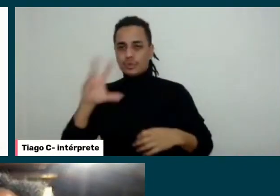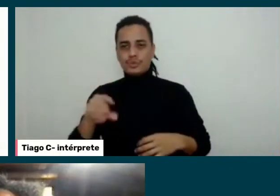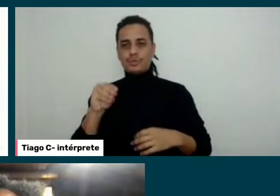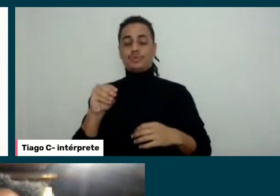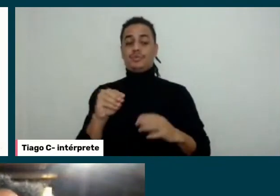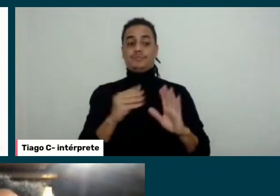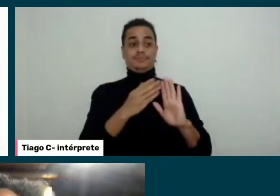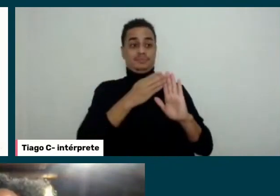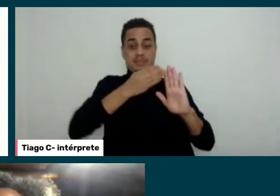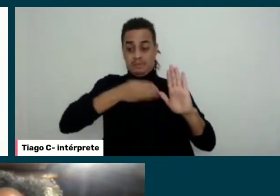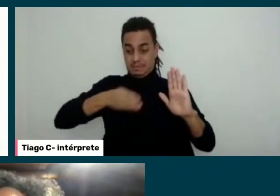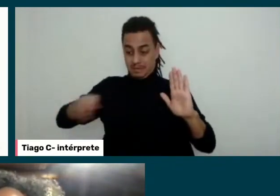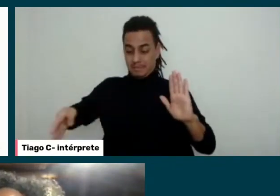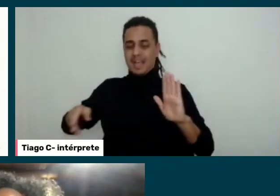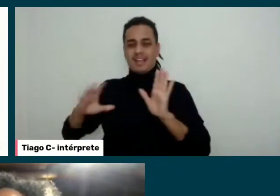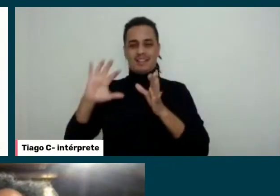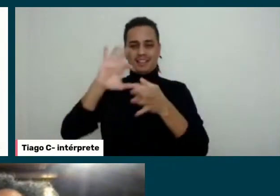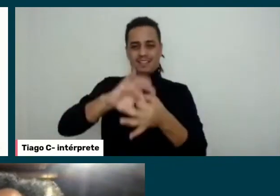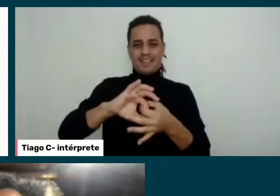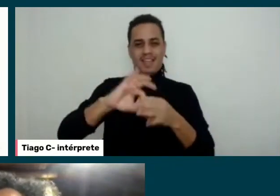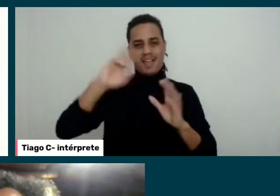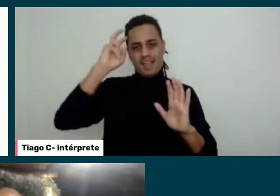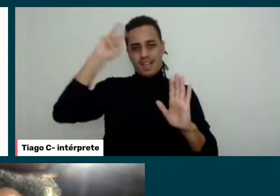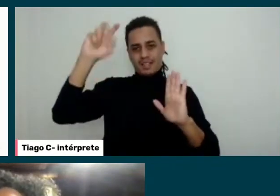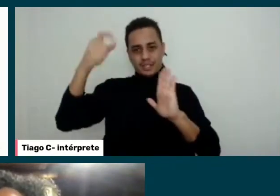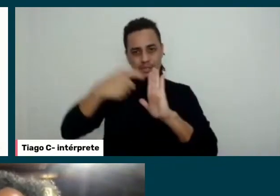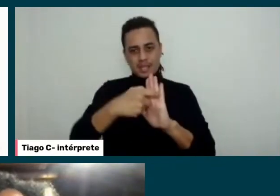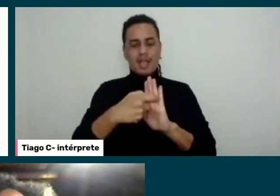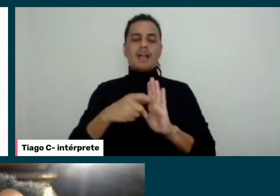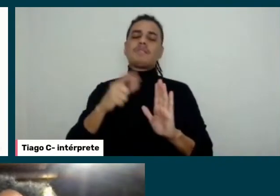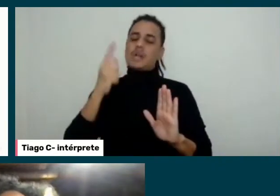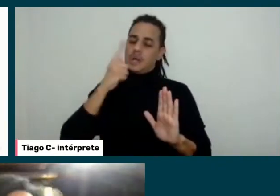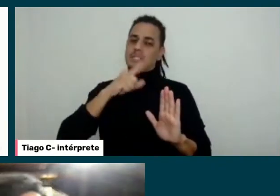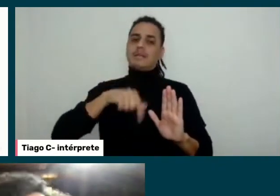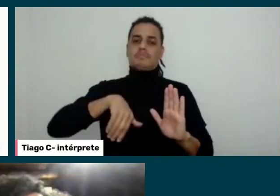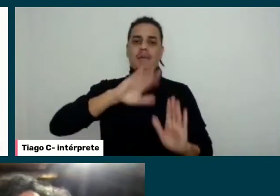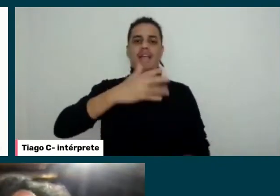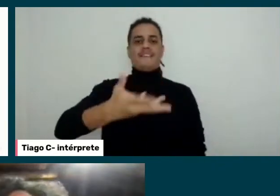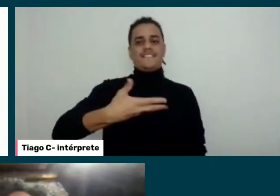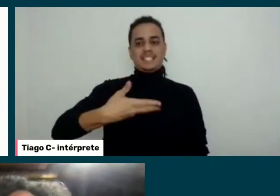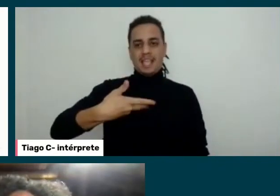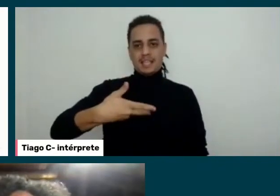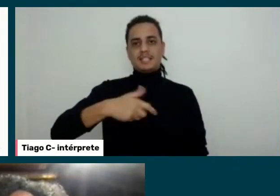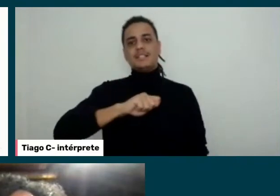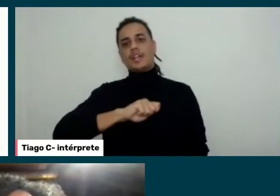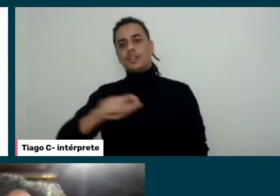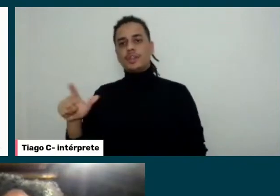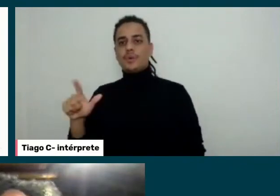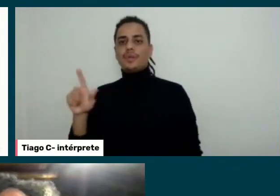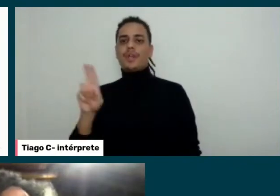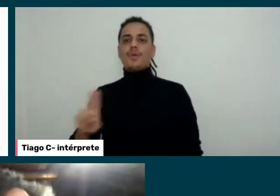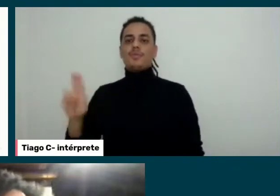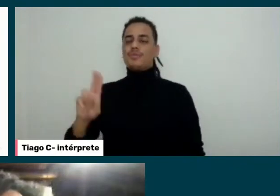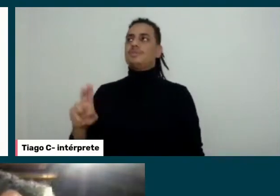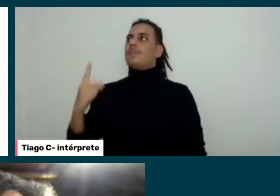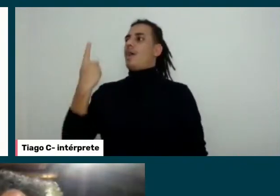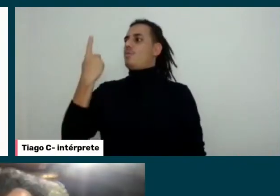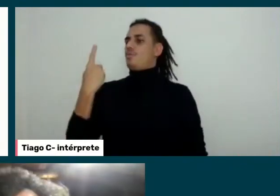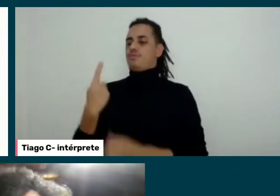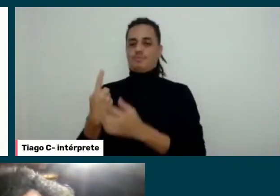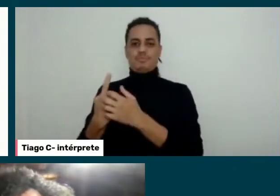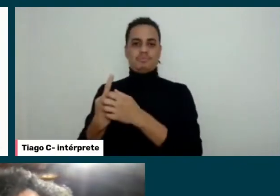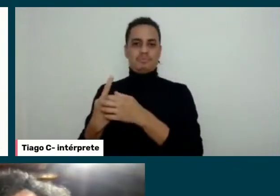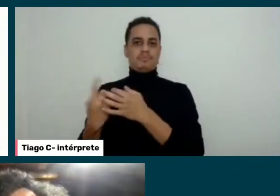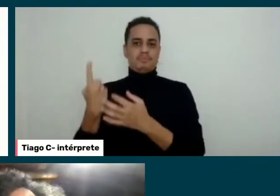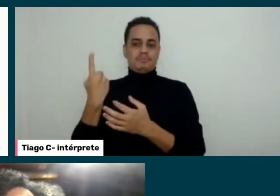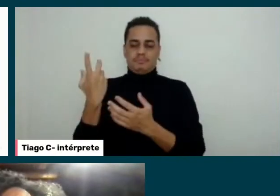estender, para trazendo IA para essa ferramenta, pode ser muito mais eficiente do que simplesmente usar uma ferramenta específica numa etapa que